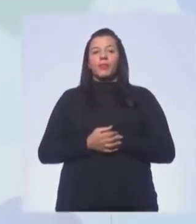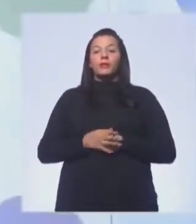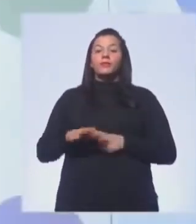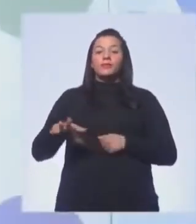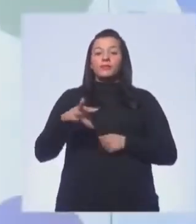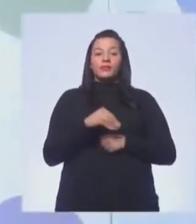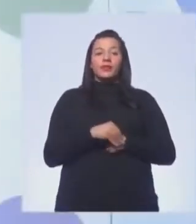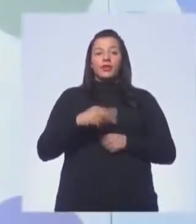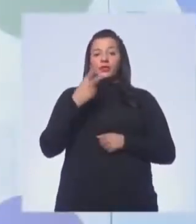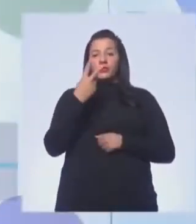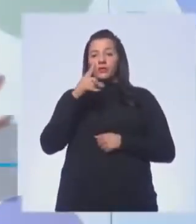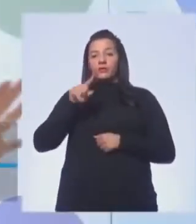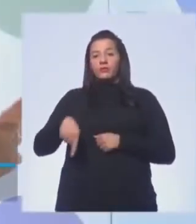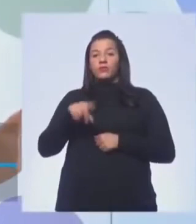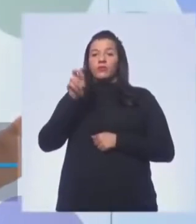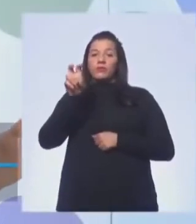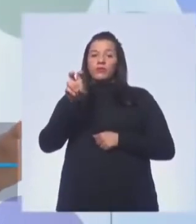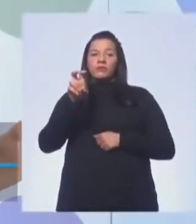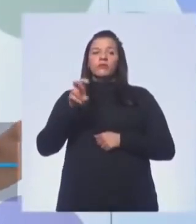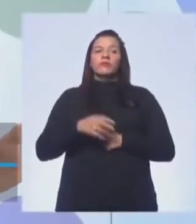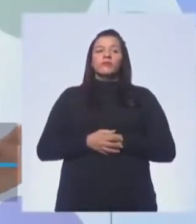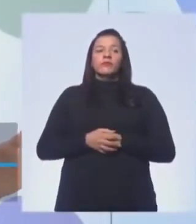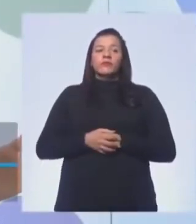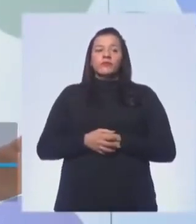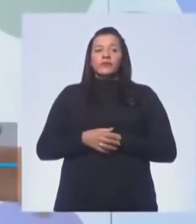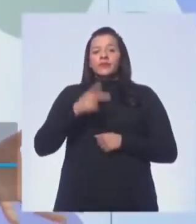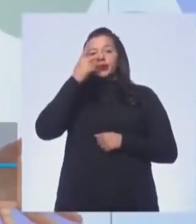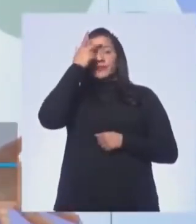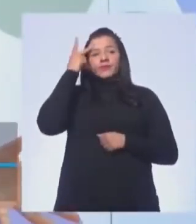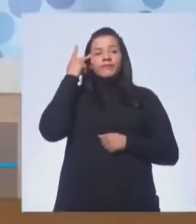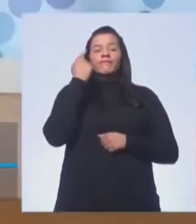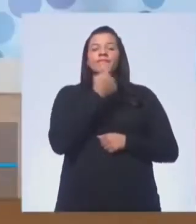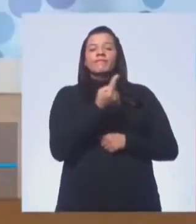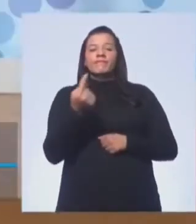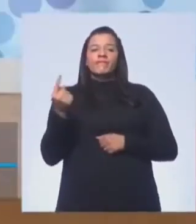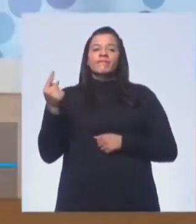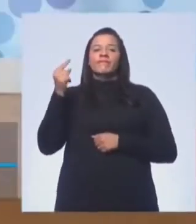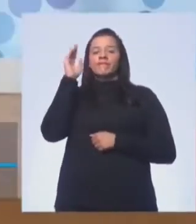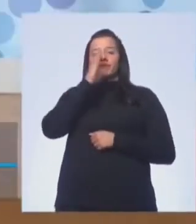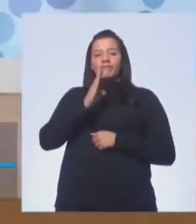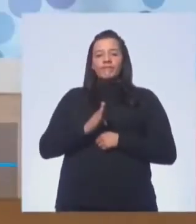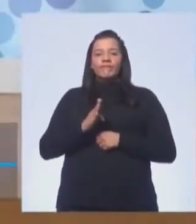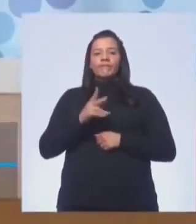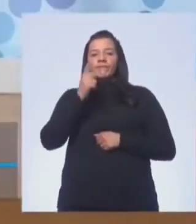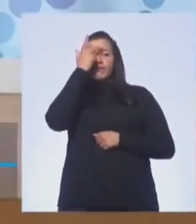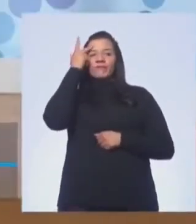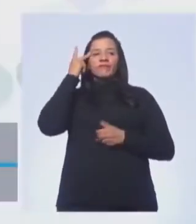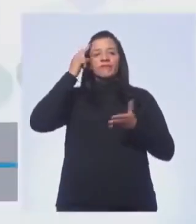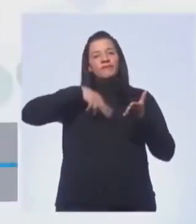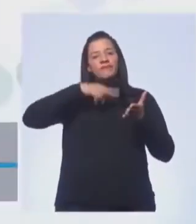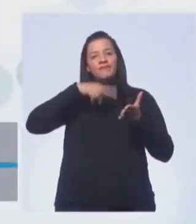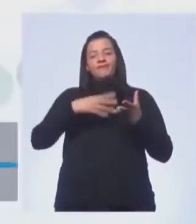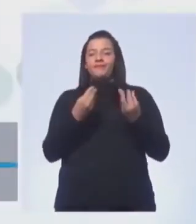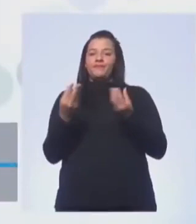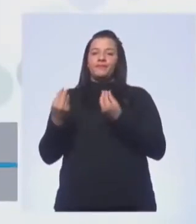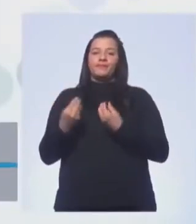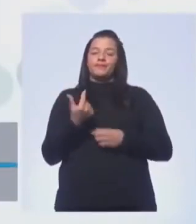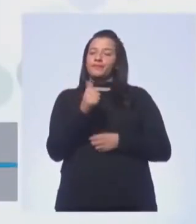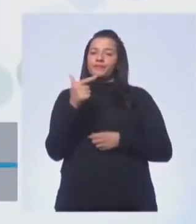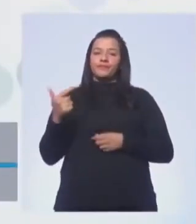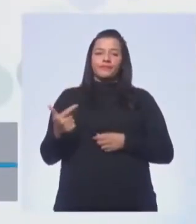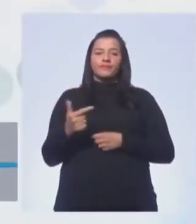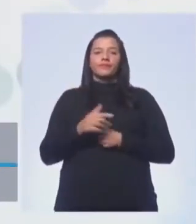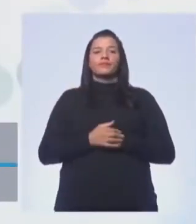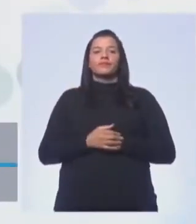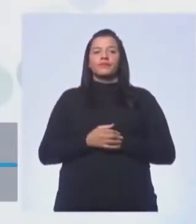dá 2,5 exatamente, livros inteiros, né? exatamente. Que, por na verdade, pessoa, por brasileiro. Exatamente. A pessoa não está lendo muito, né? Põe 5 livros em média, mas,